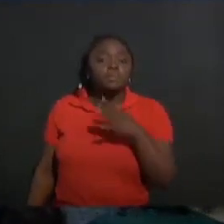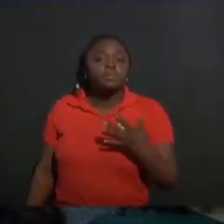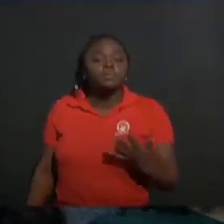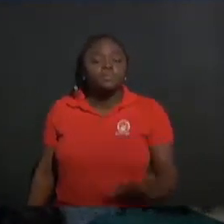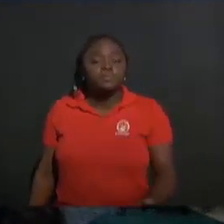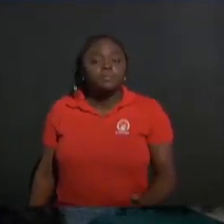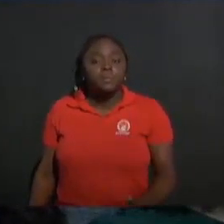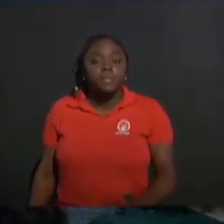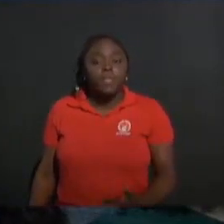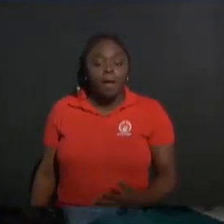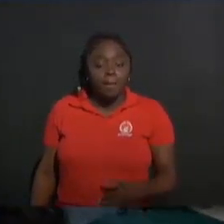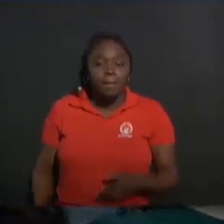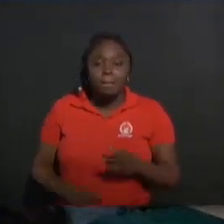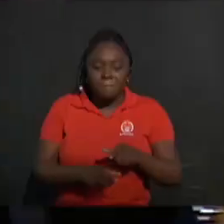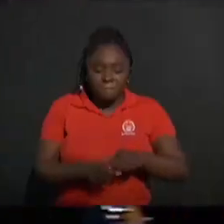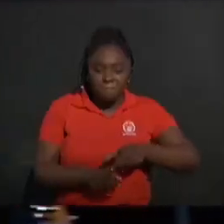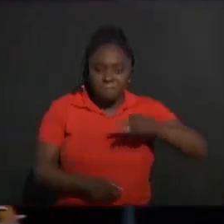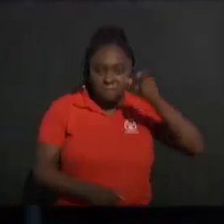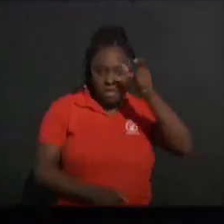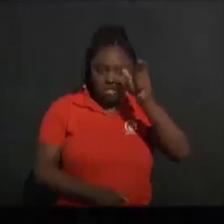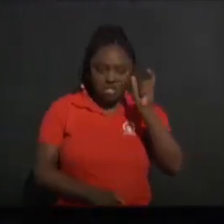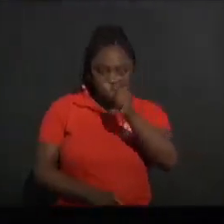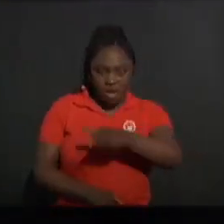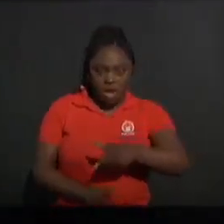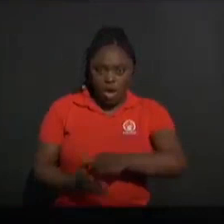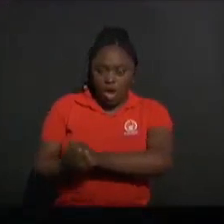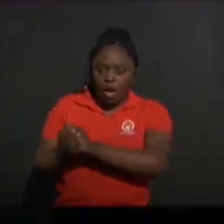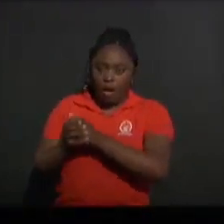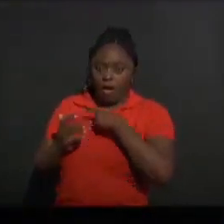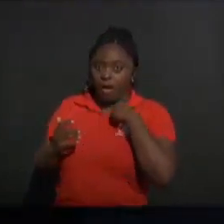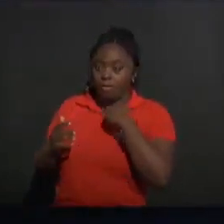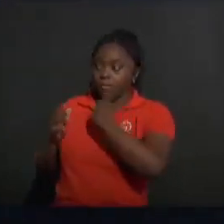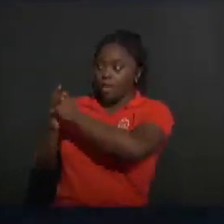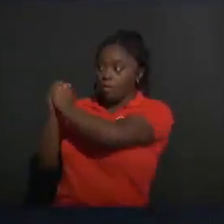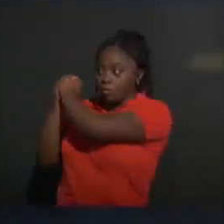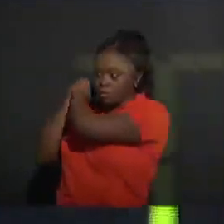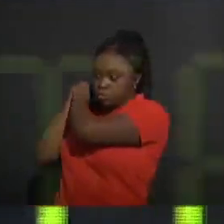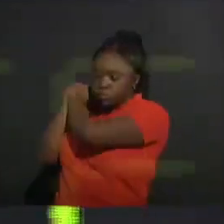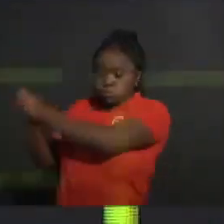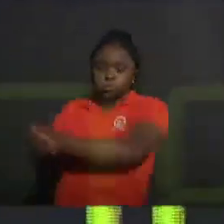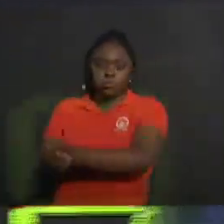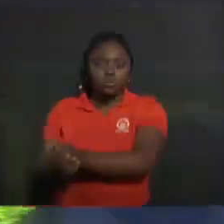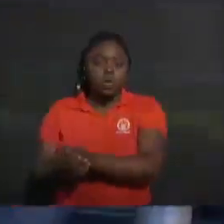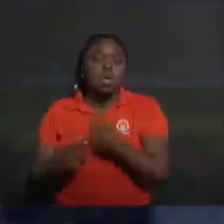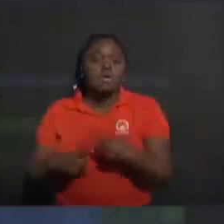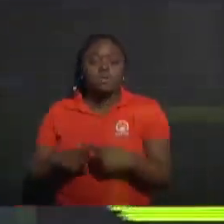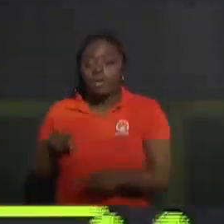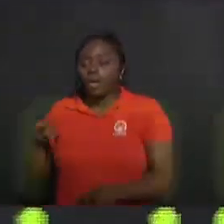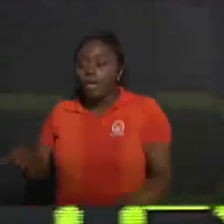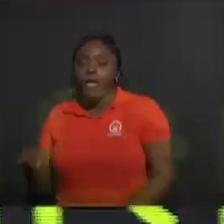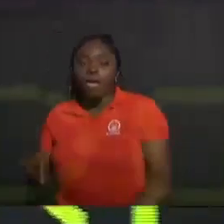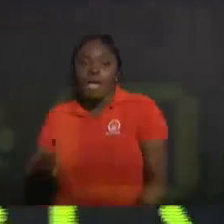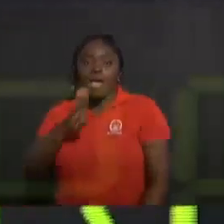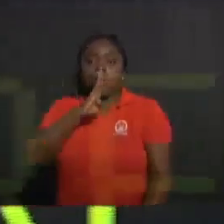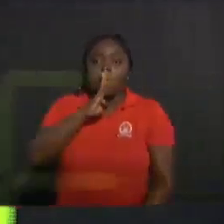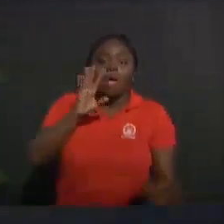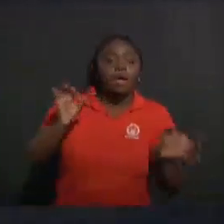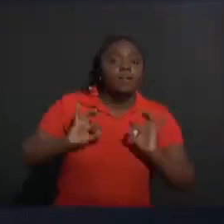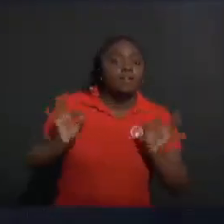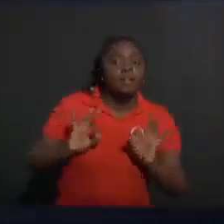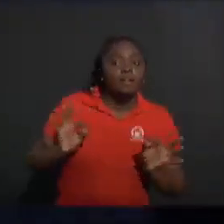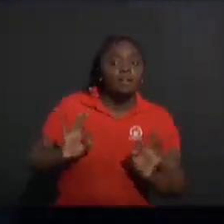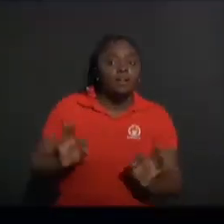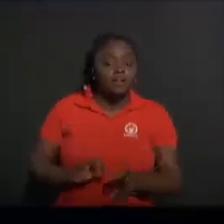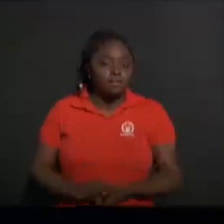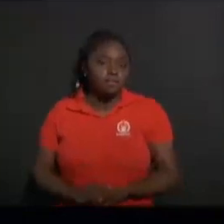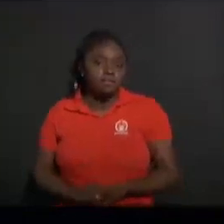volume 1. Pegaram um machado e cortaram a cabeça dele fora na cruz, porque ele não calava a boca. Deixa eu te falar uma coisa, a pessoa só